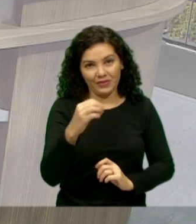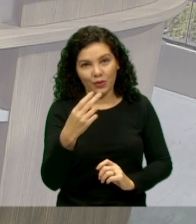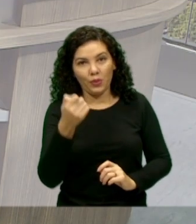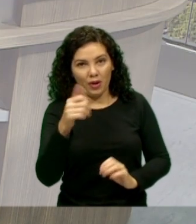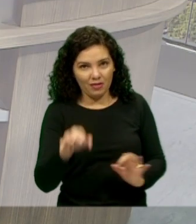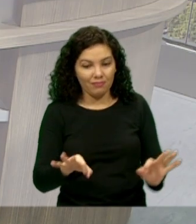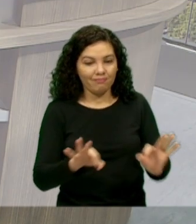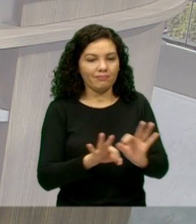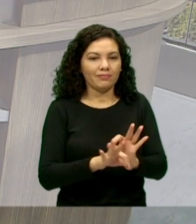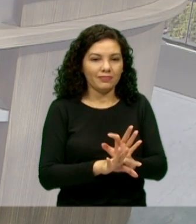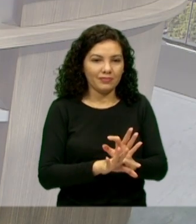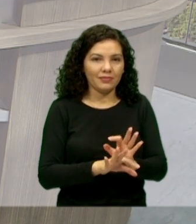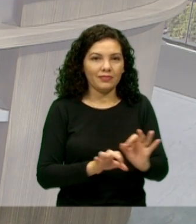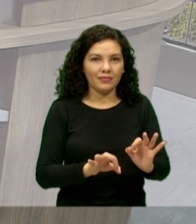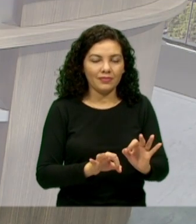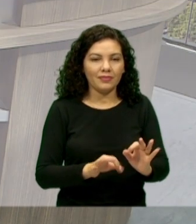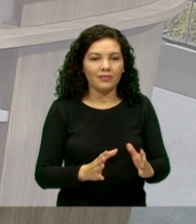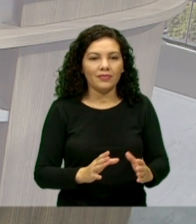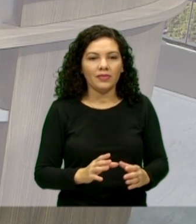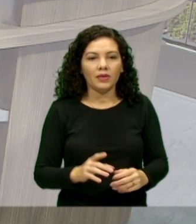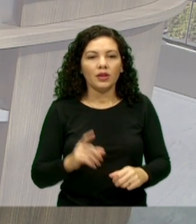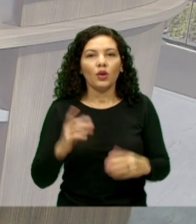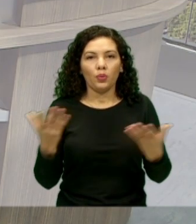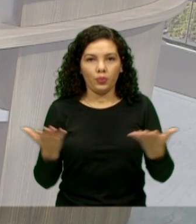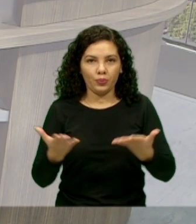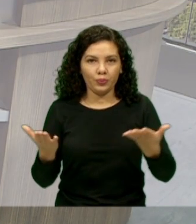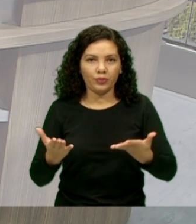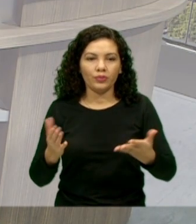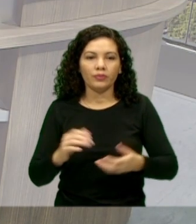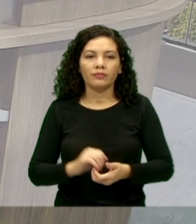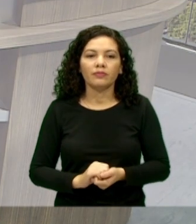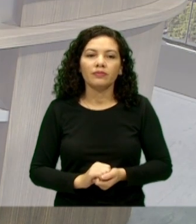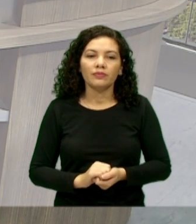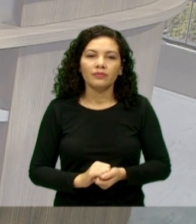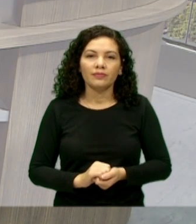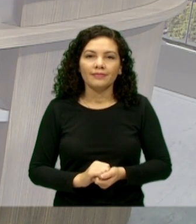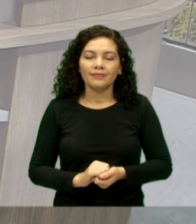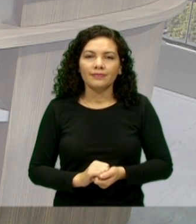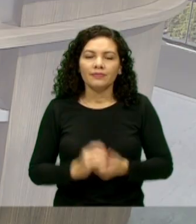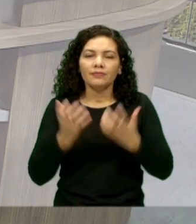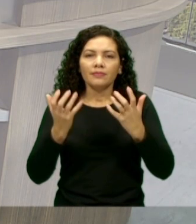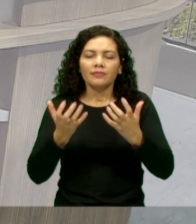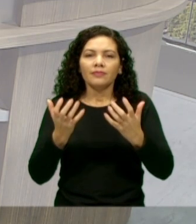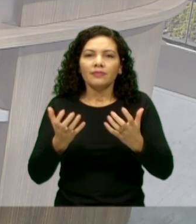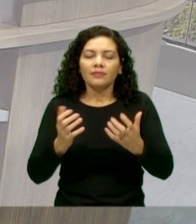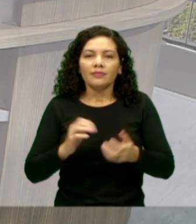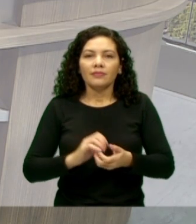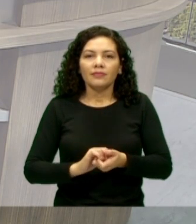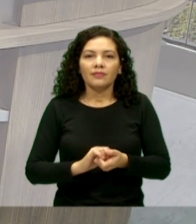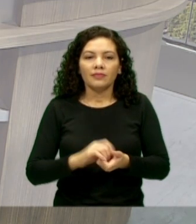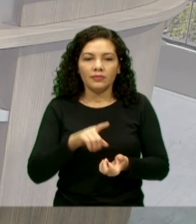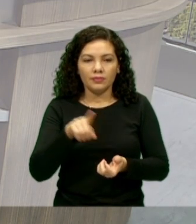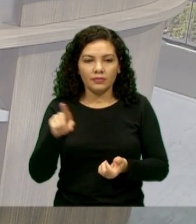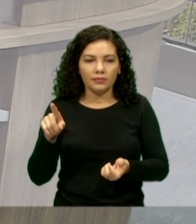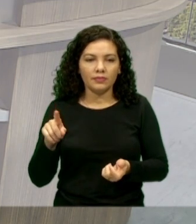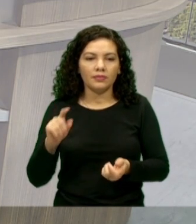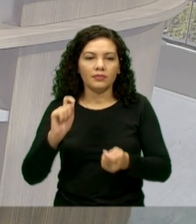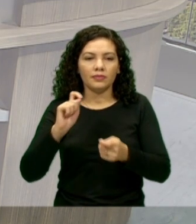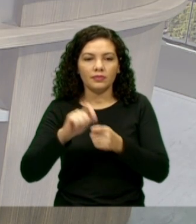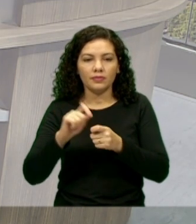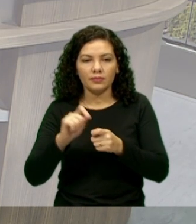Ou quase, pelo menos no dia de hoje. Queria que vocês fizessem